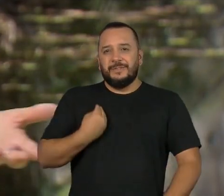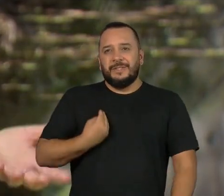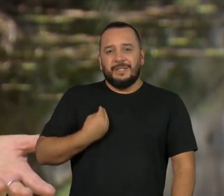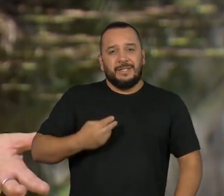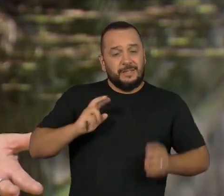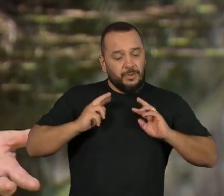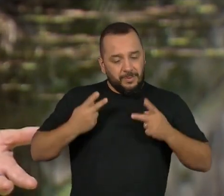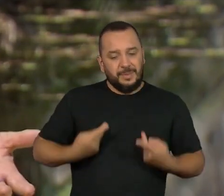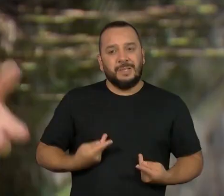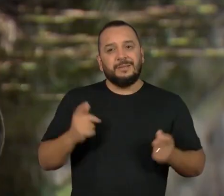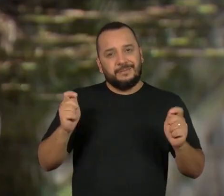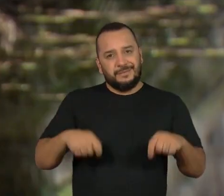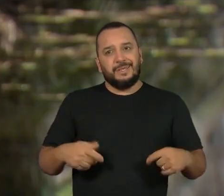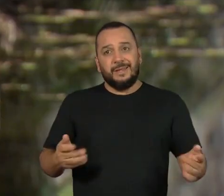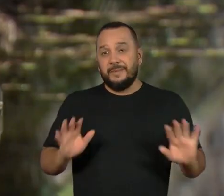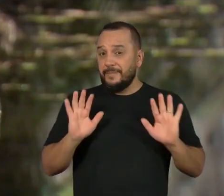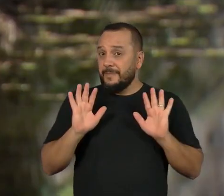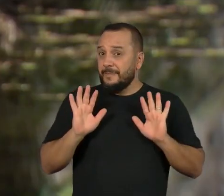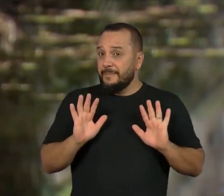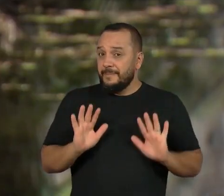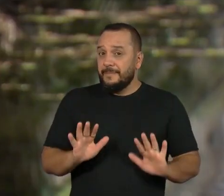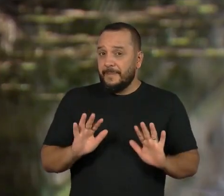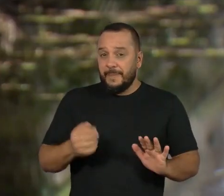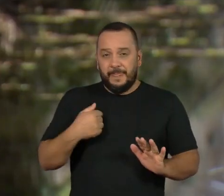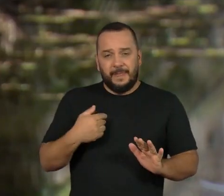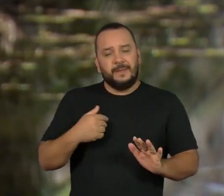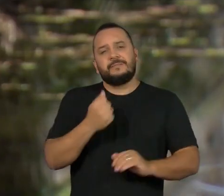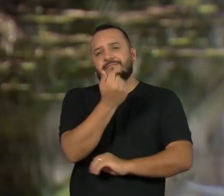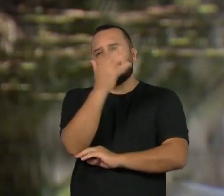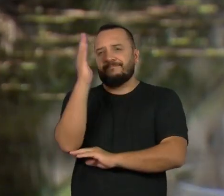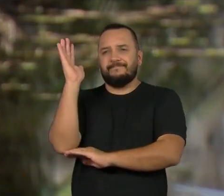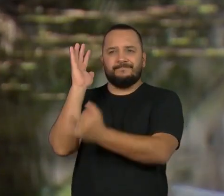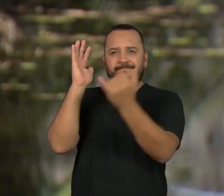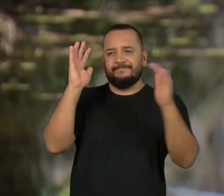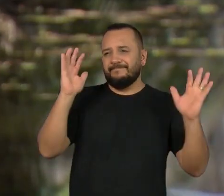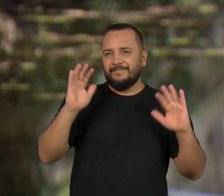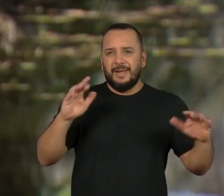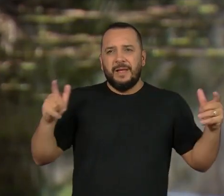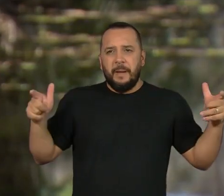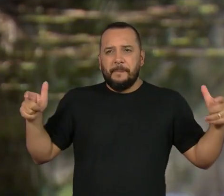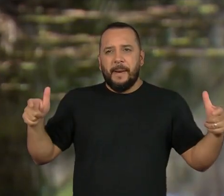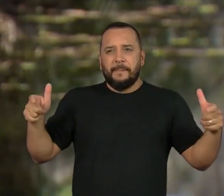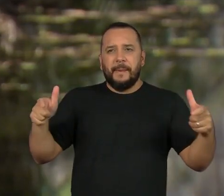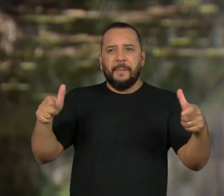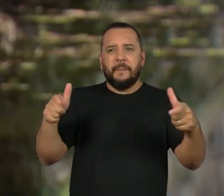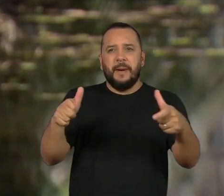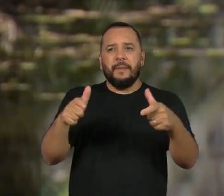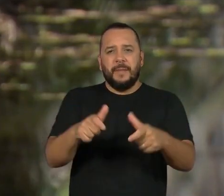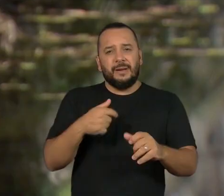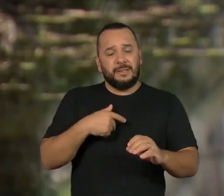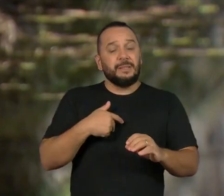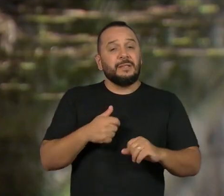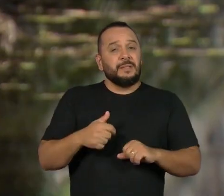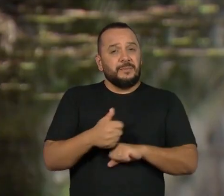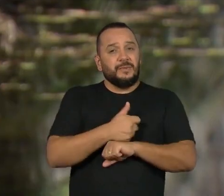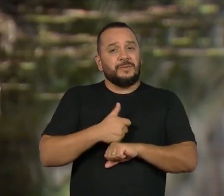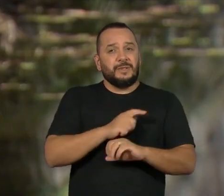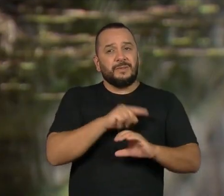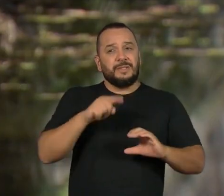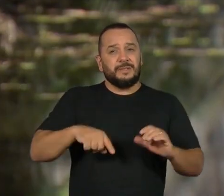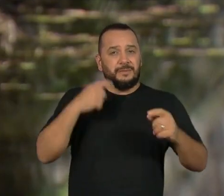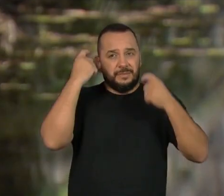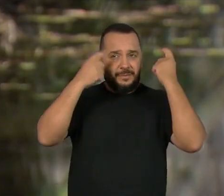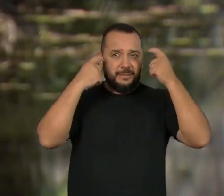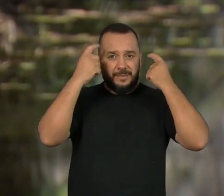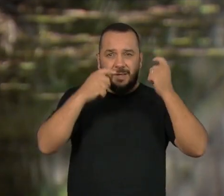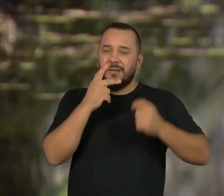nossa, dos seres humanos. Mas a perda dessa biodiversidade preocupa os cientistas. Eles alertam que estamos